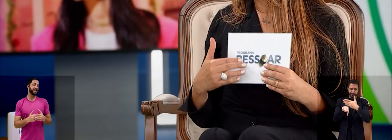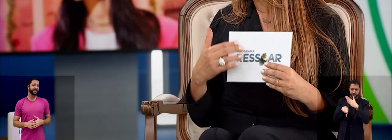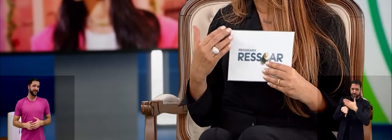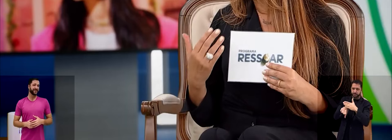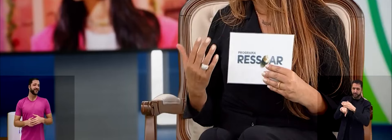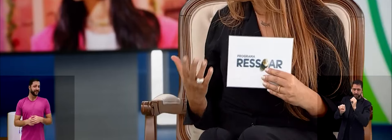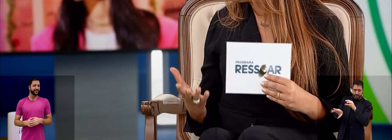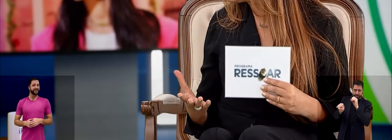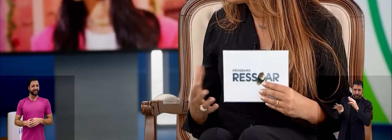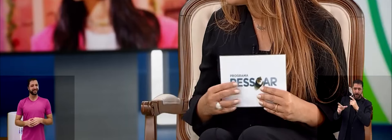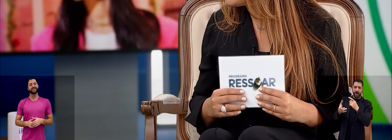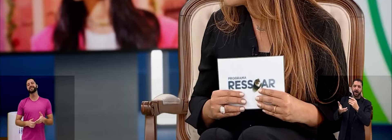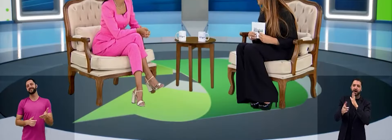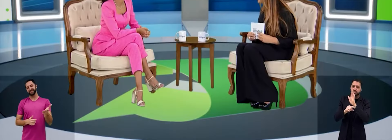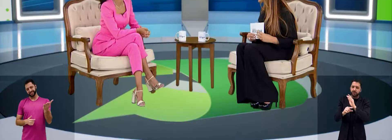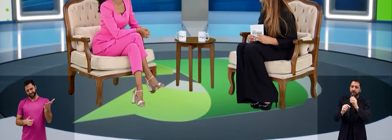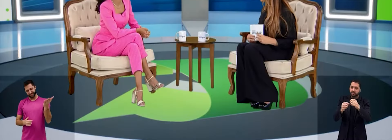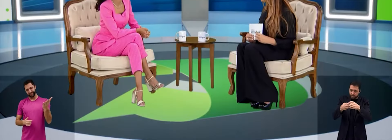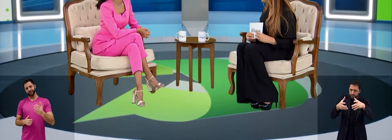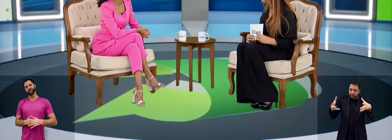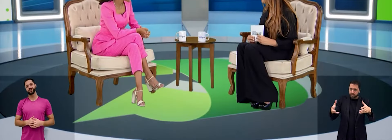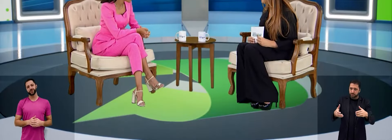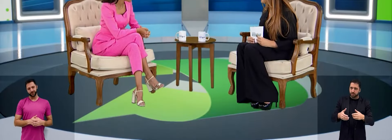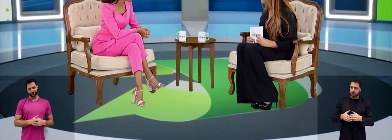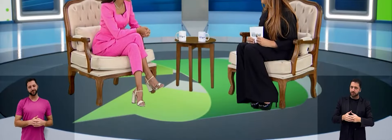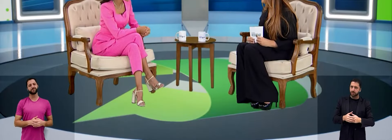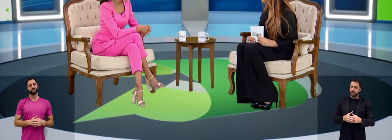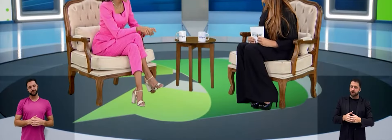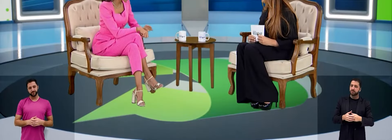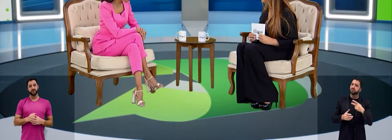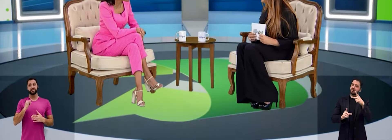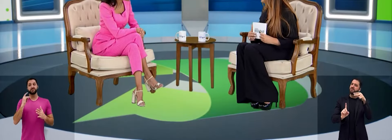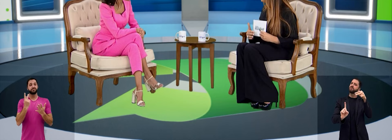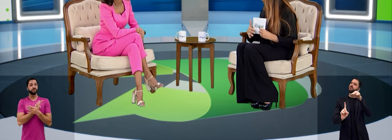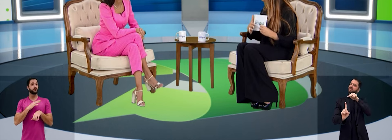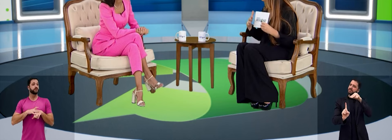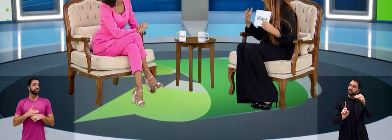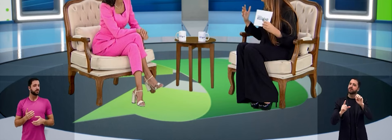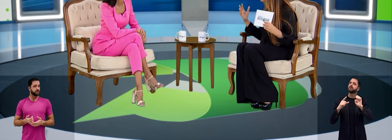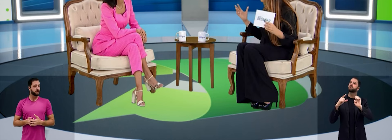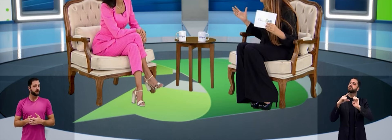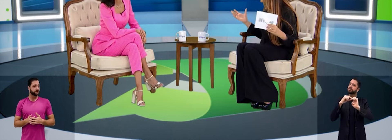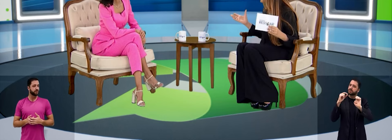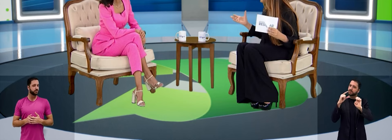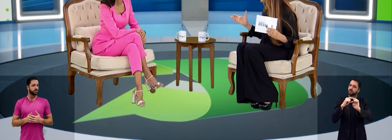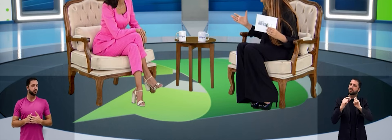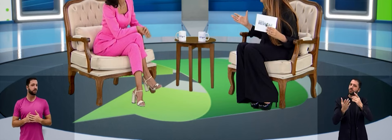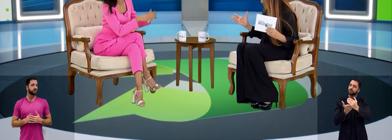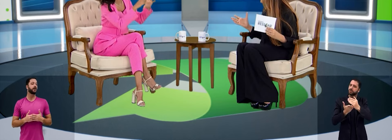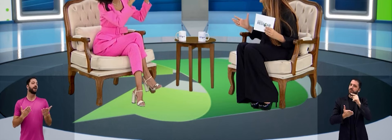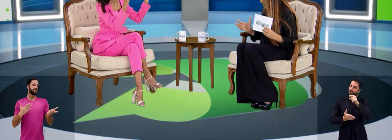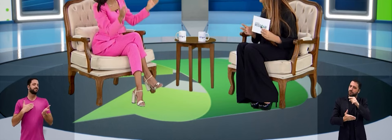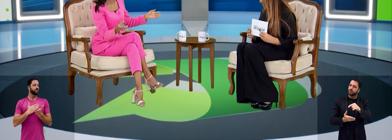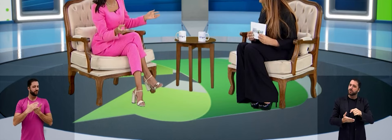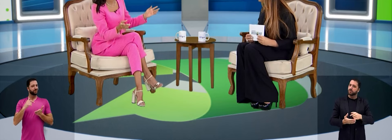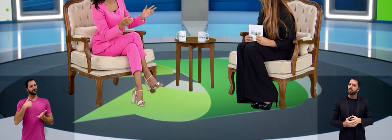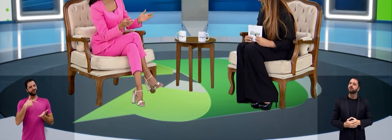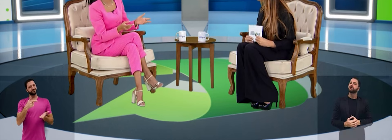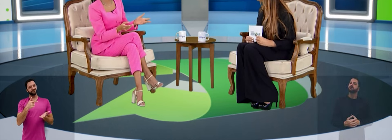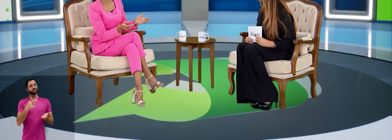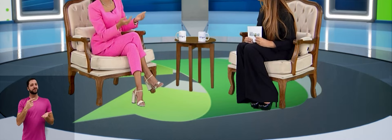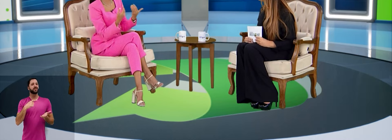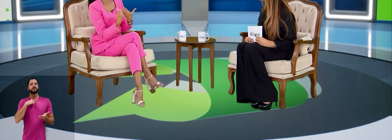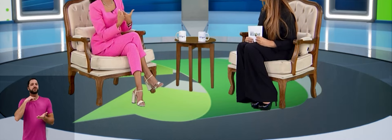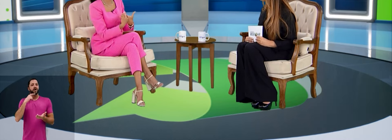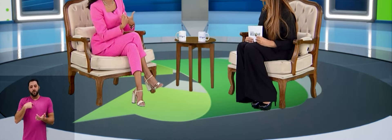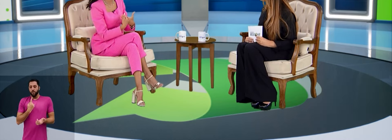pensava, então, em treinar pessoas para escalar o negócio. Porque se acontecesse alguma coisa comigo... E ali foi quando a visão empreendedora também surgiu.